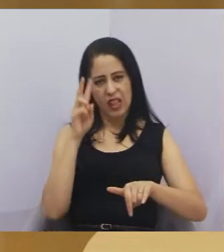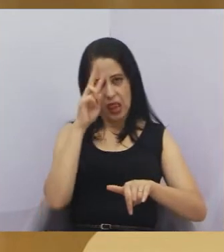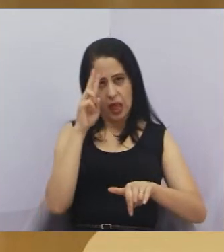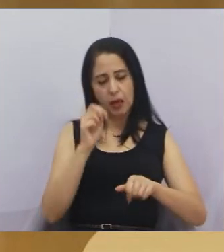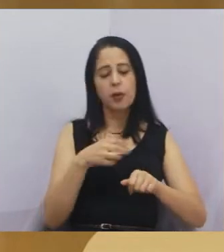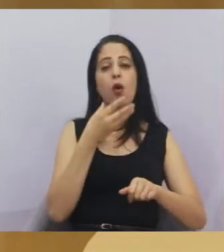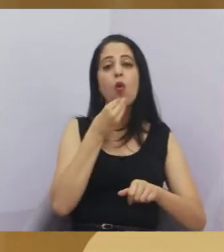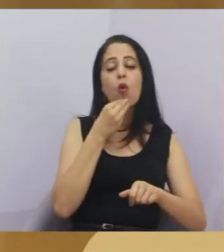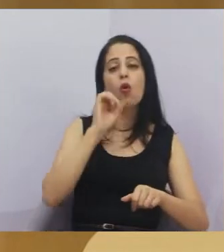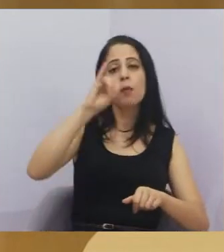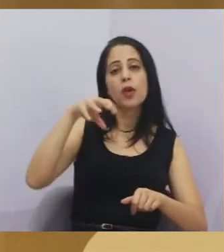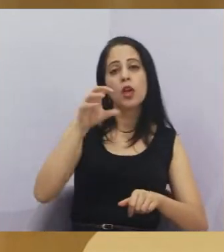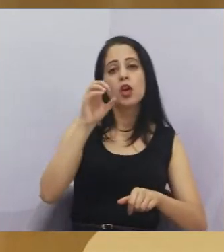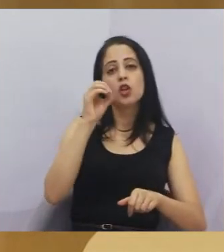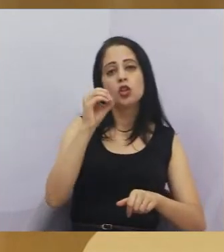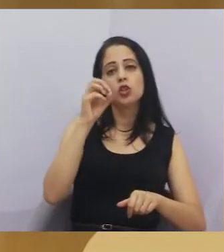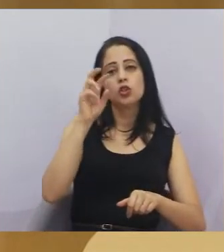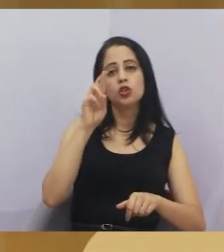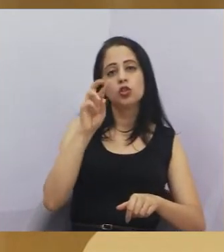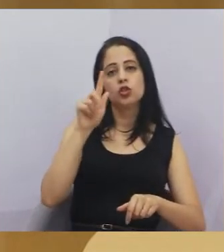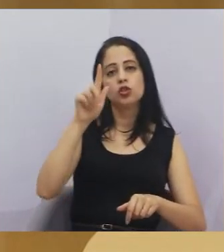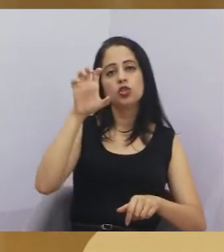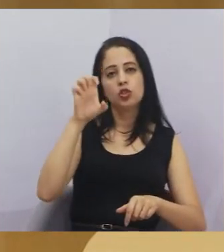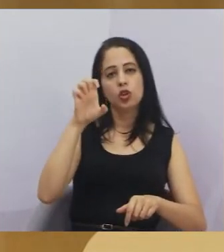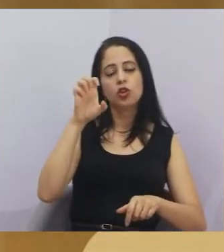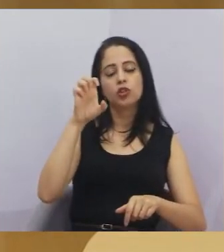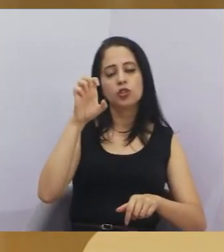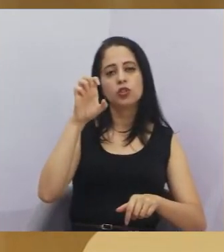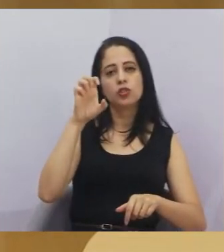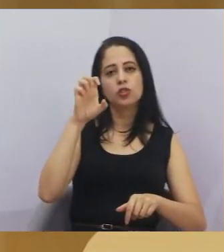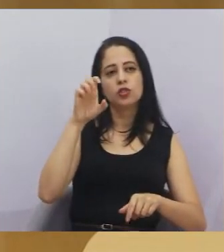George Floyd, que despertou o debate